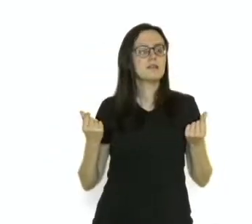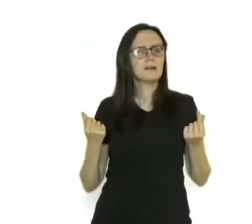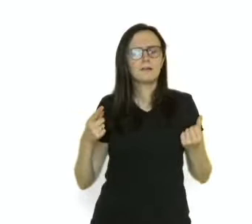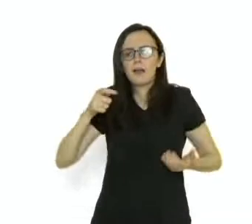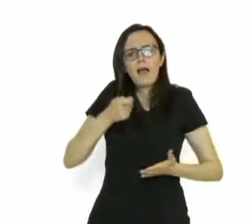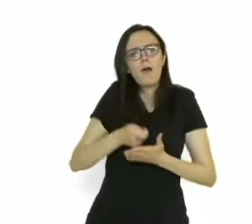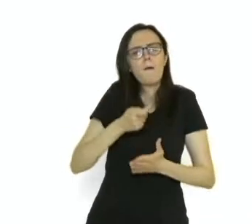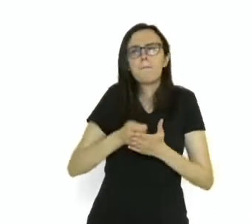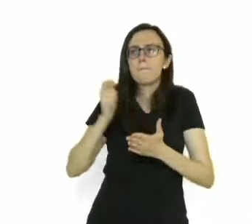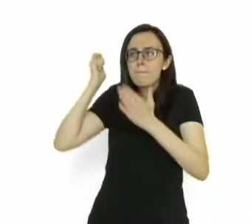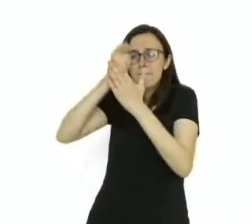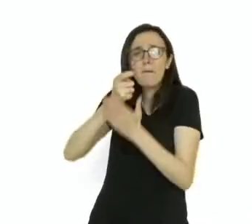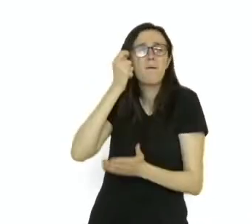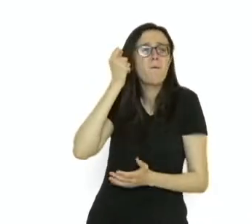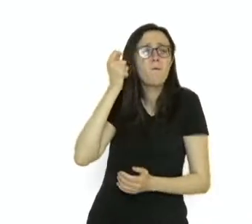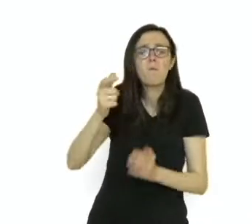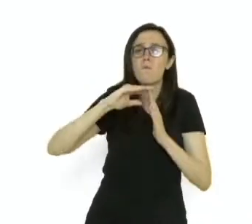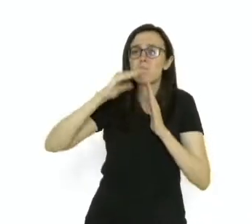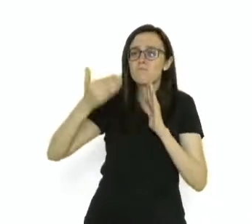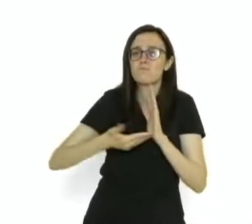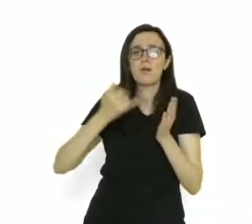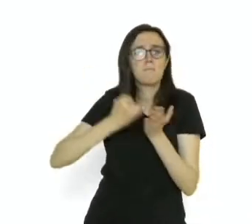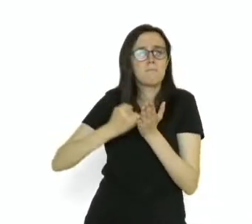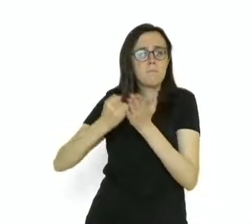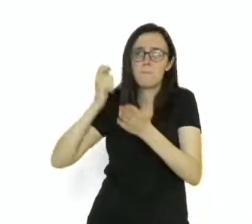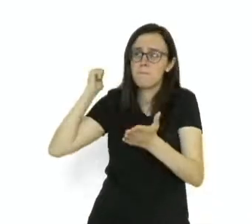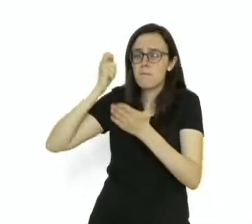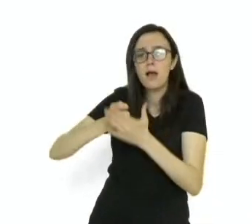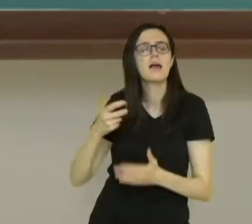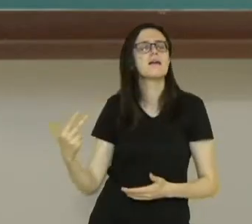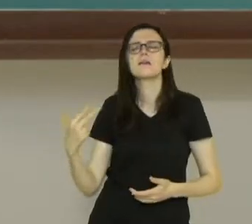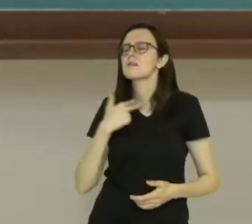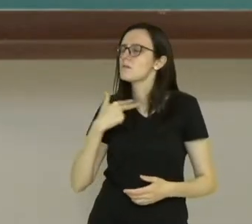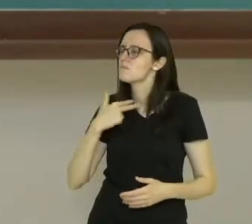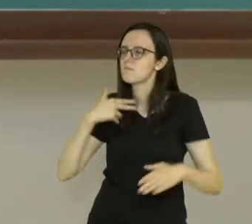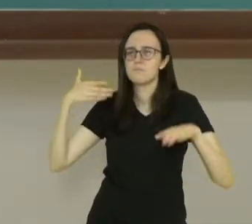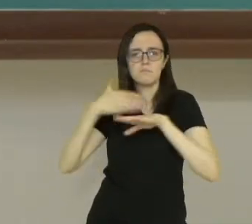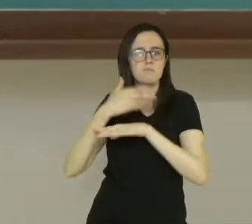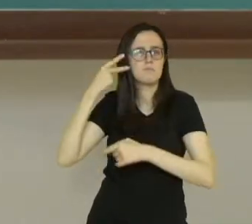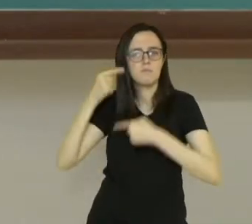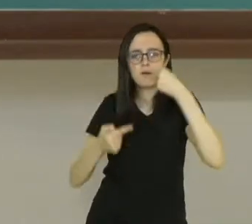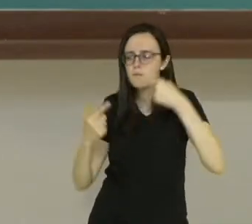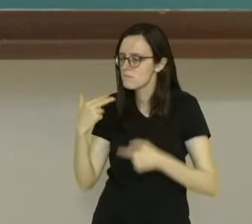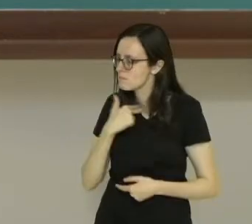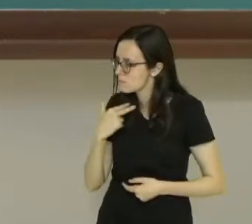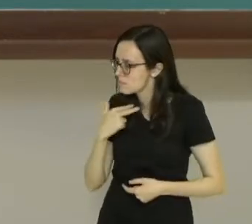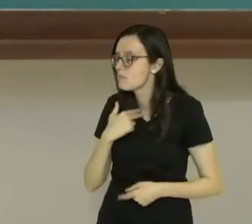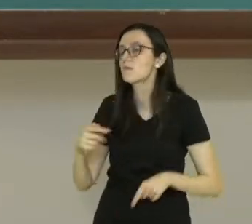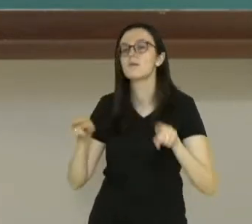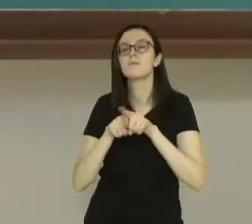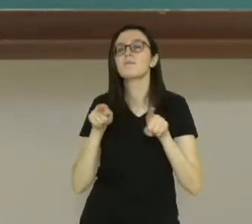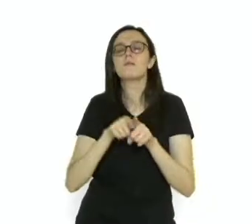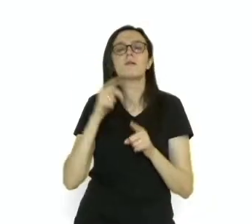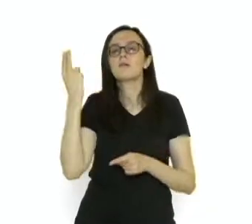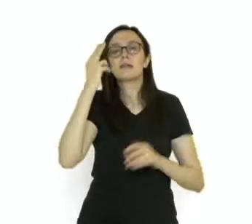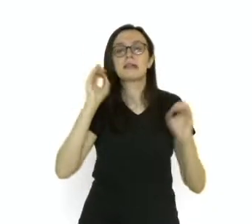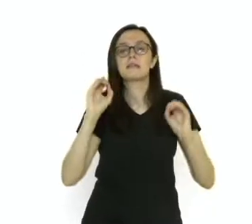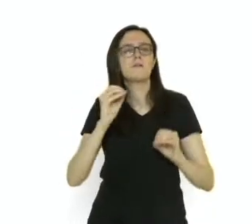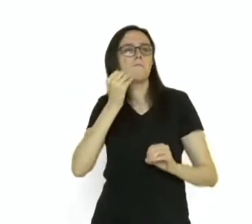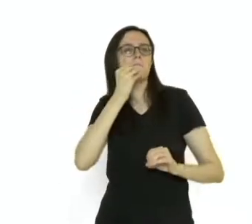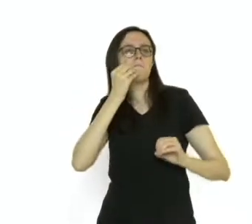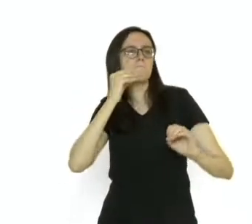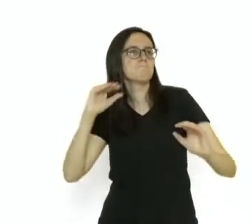obrigados a pagar quase todos os impostos, não podiam participar da política, né? E não tinham nenhum